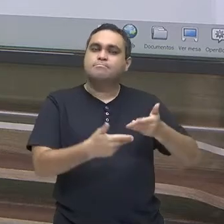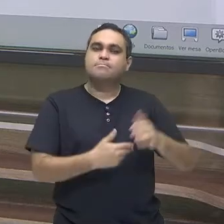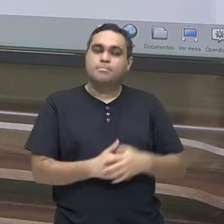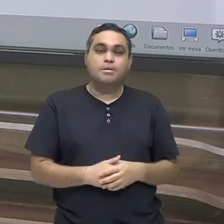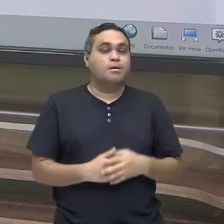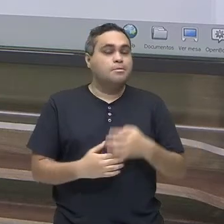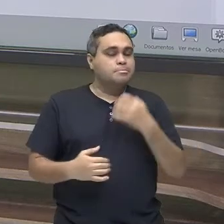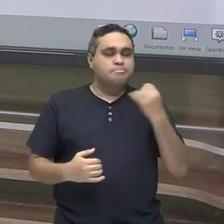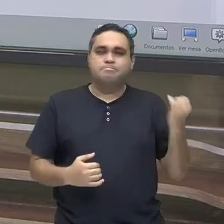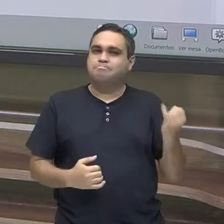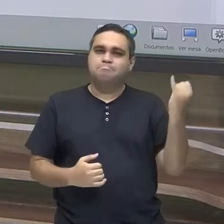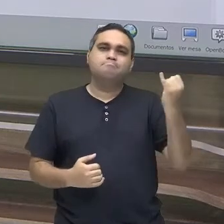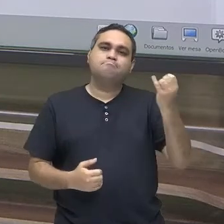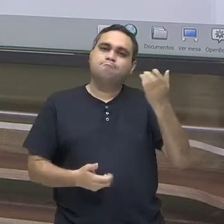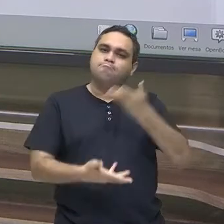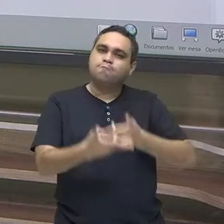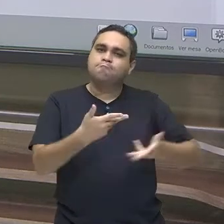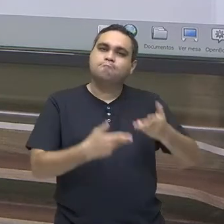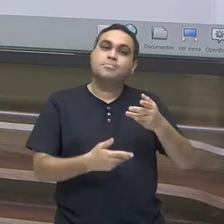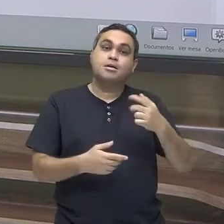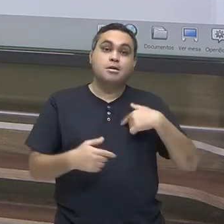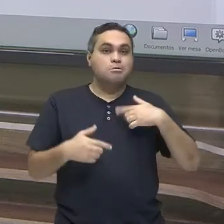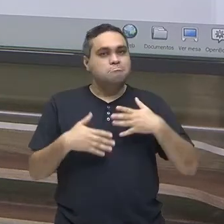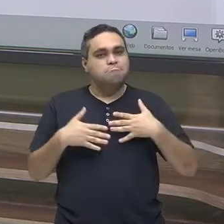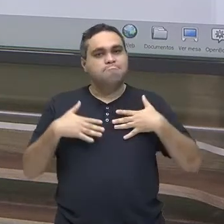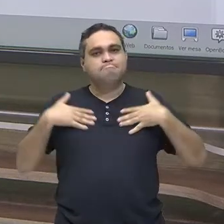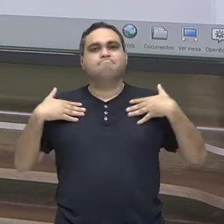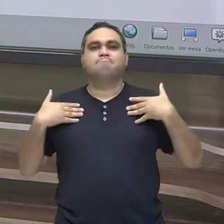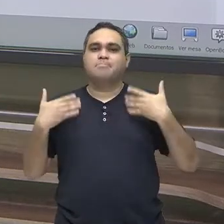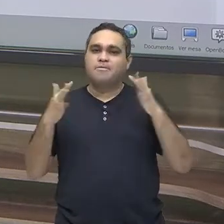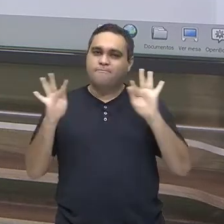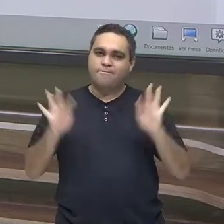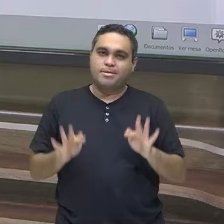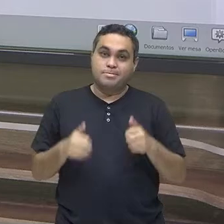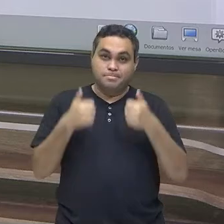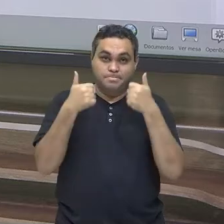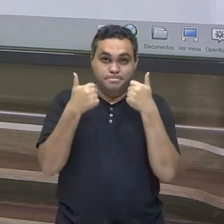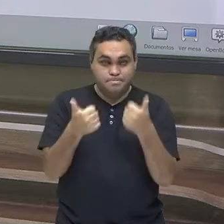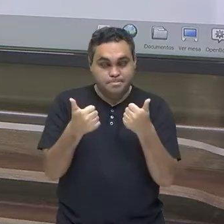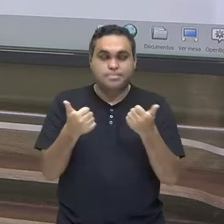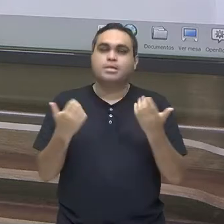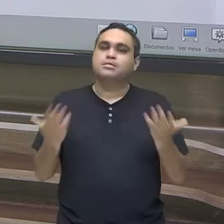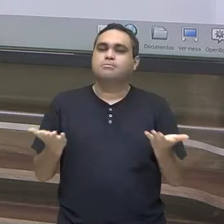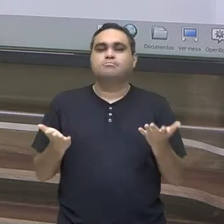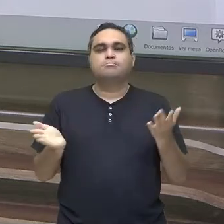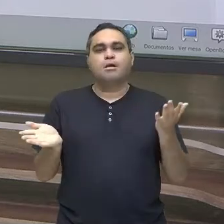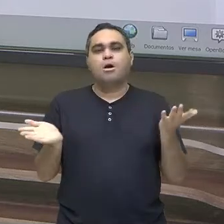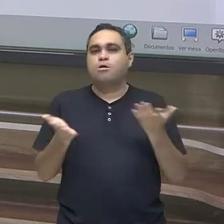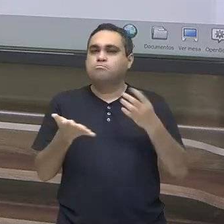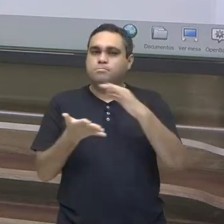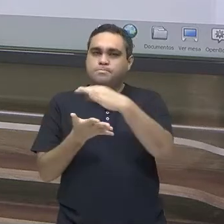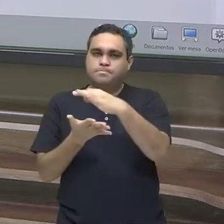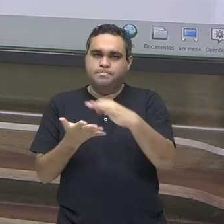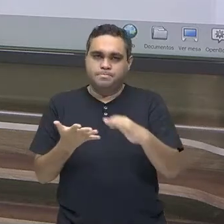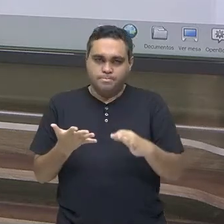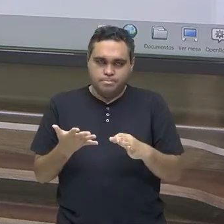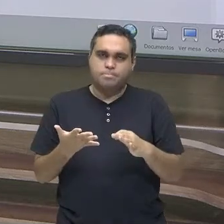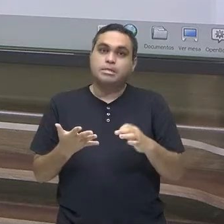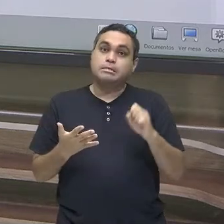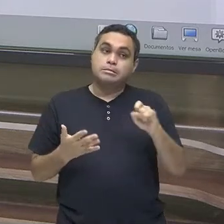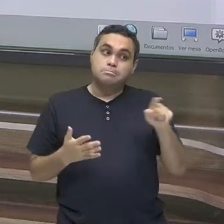muito importante a sua participação e me deixa muito feliz. Está bem? Então vamos corrigir aqui, vamos ver se o nosso